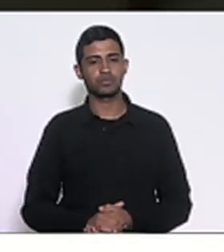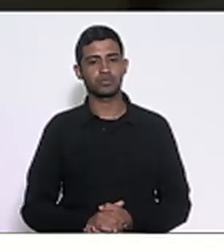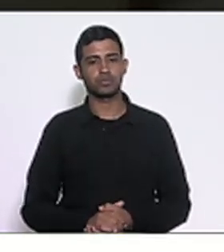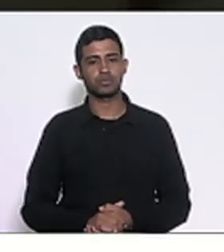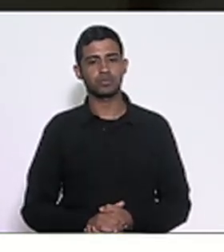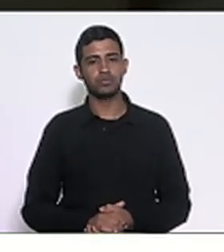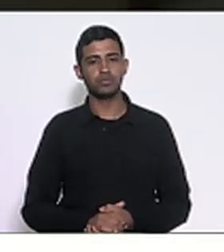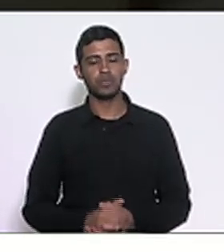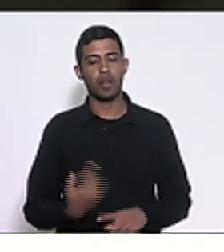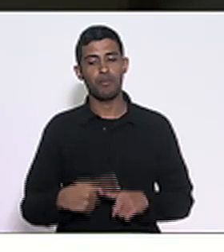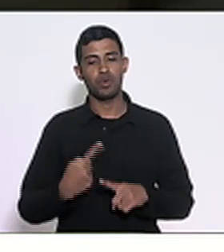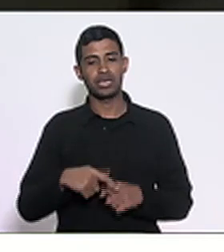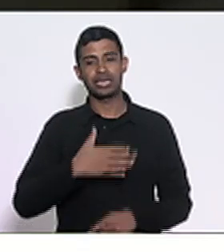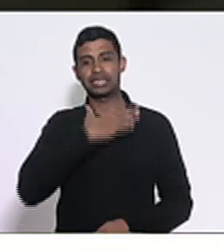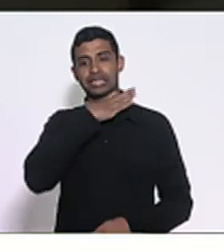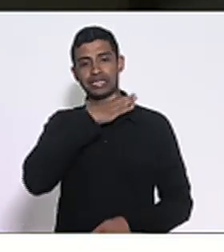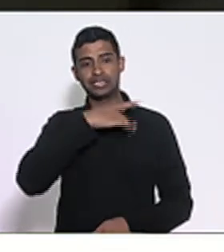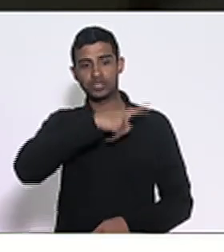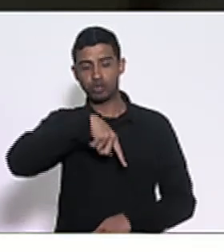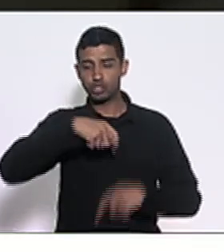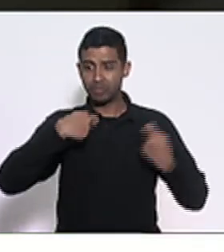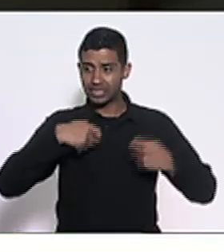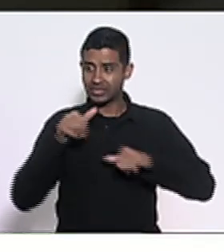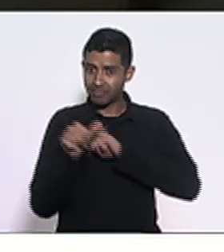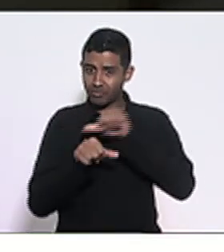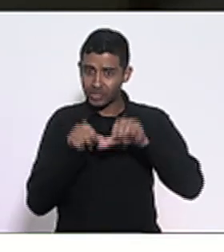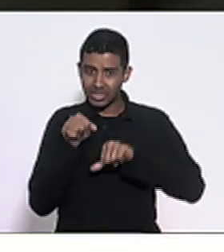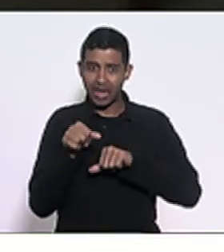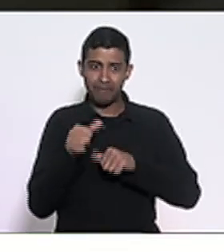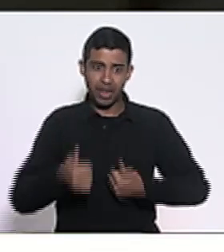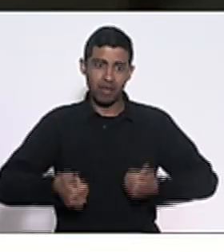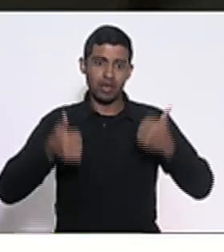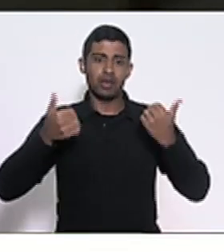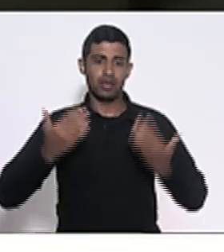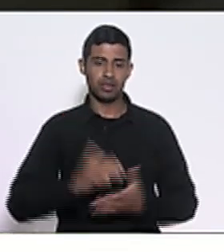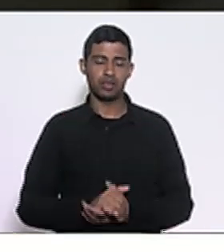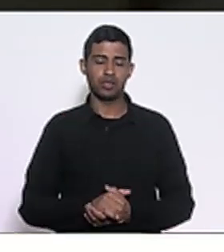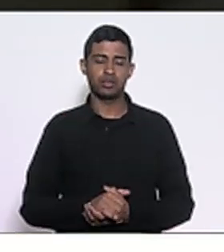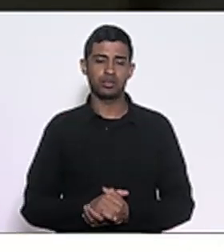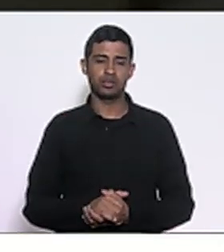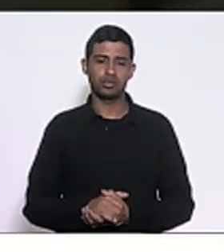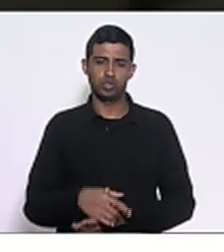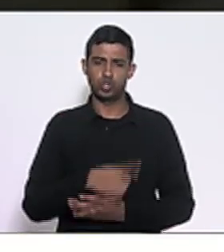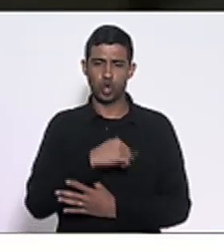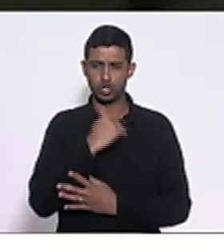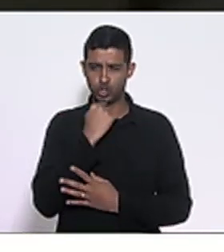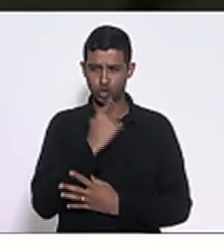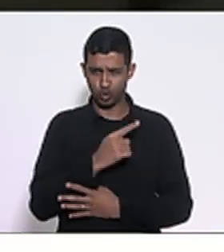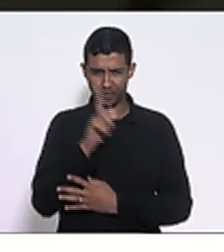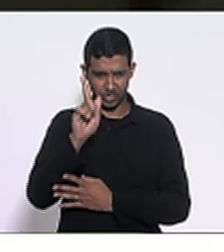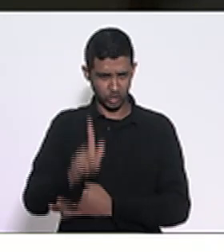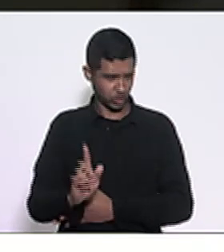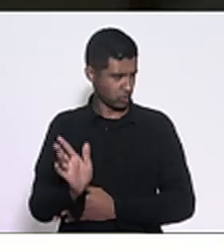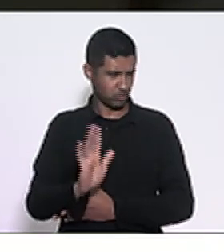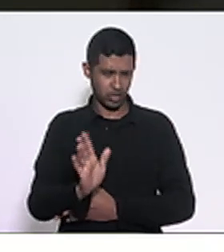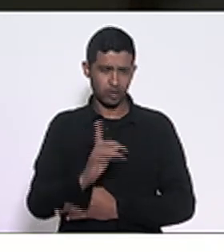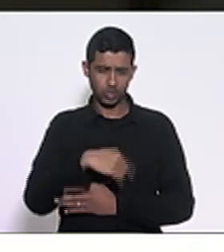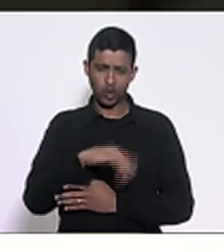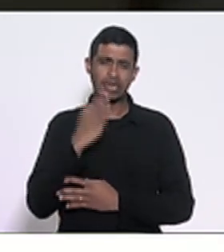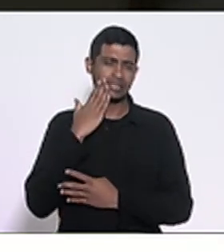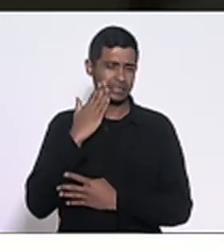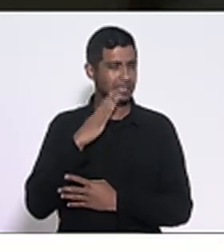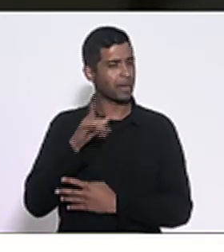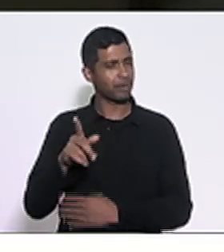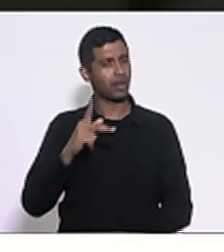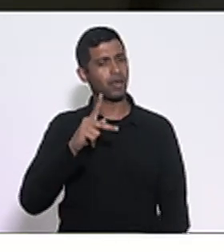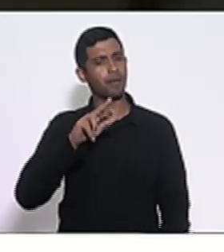gente tem que encontrar saídas. E a gente não tem dúvidas que, do ponto de vista da gestão, o papel que o Proderj pode cumprir sobre